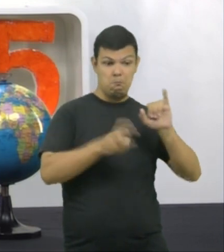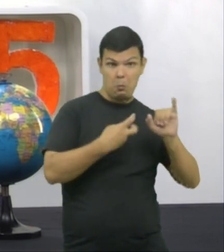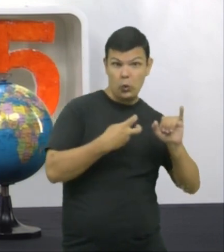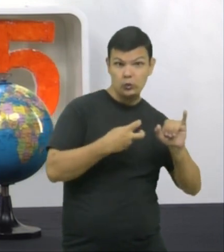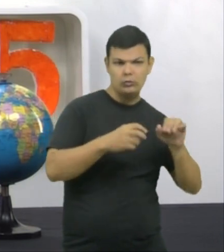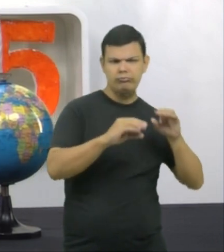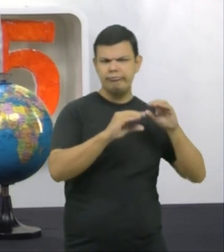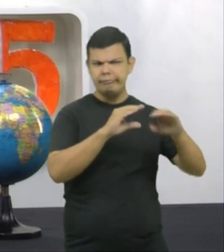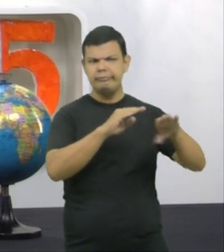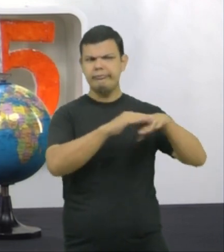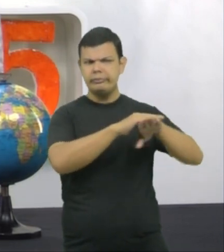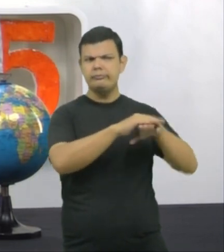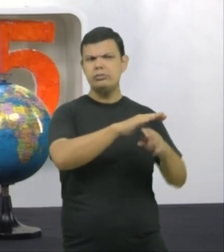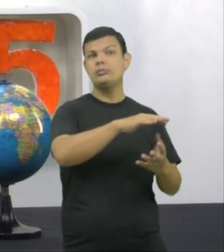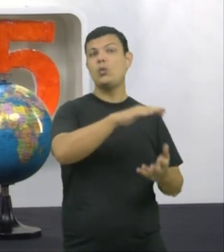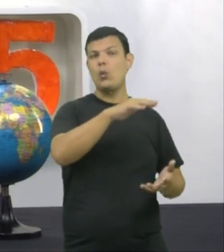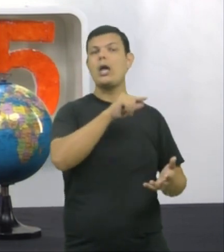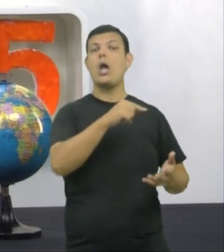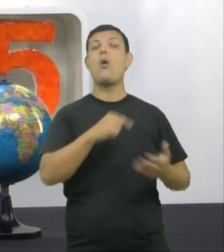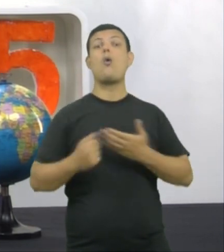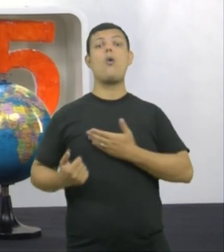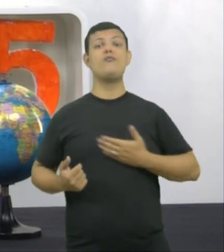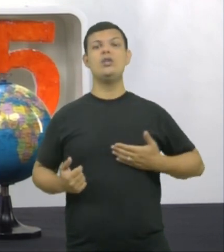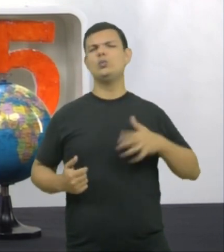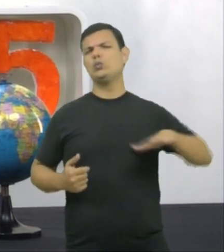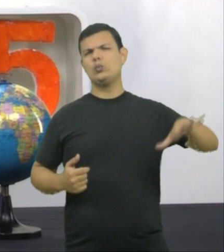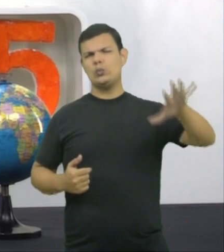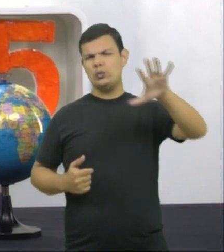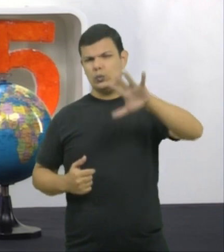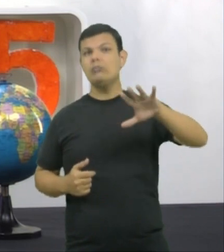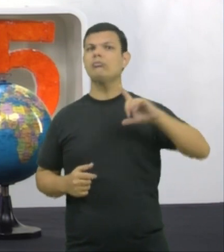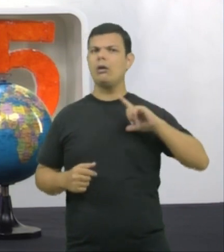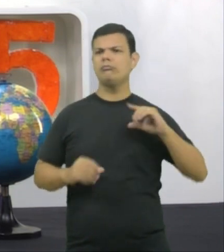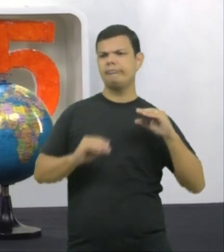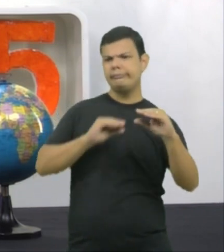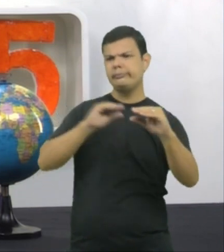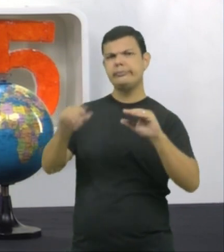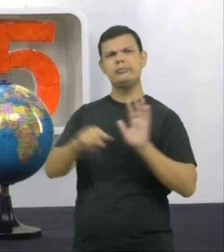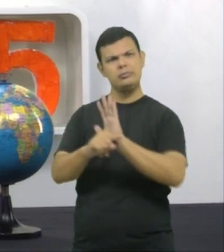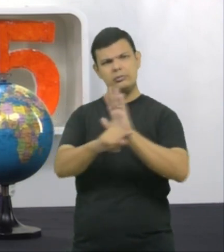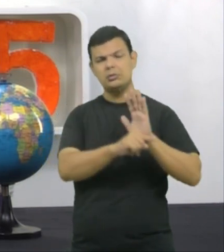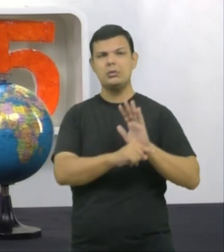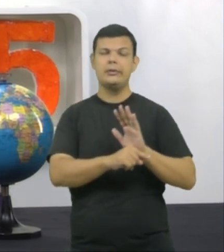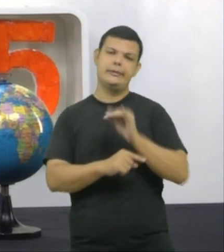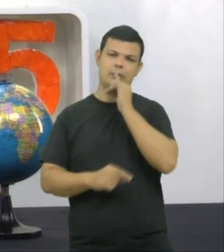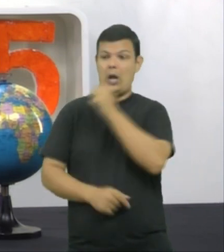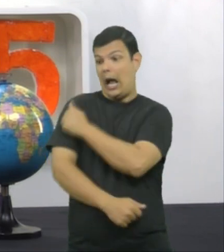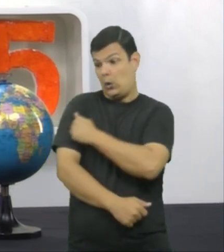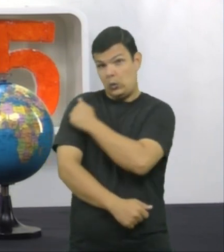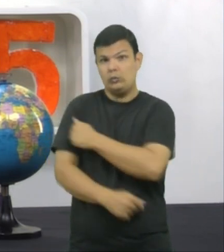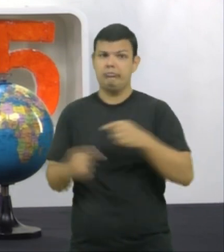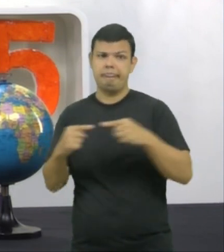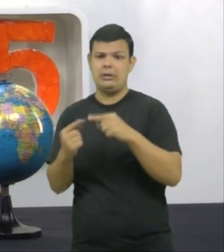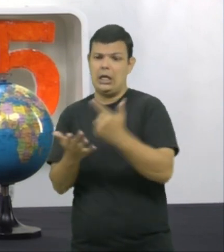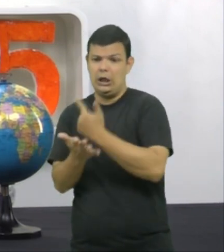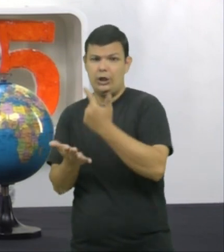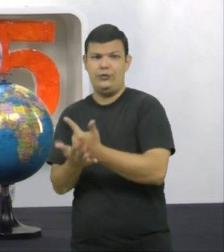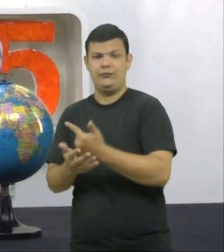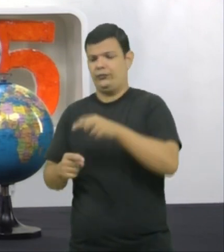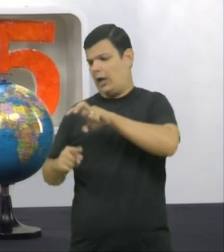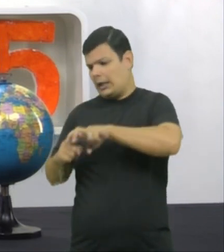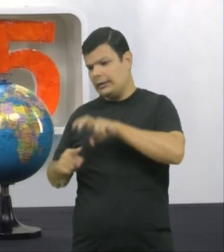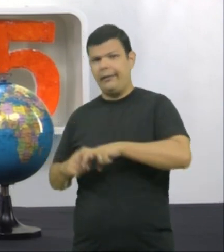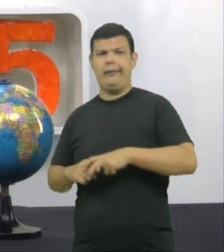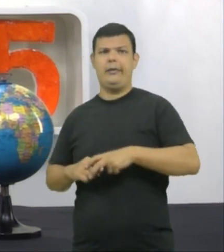governo trabalha para que isso chegue até nós através de benefícios, que no caso para o aluno pode ser o livro didático, as cadeiras,